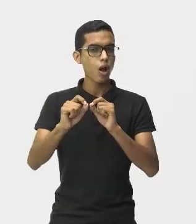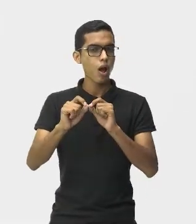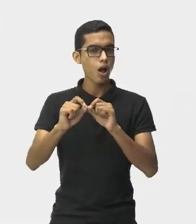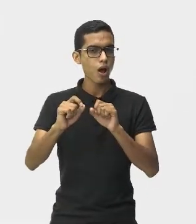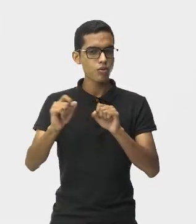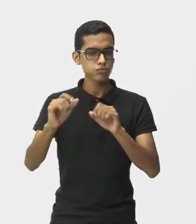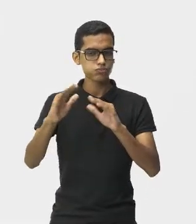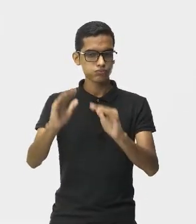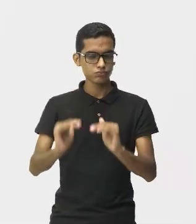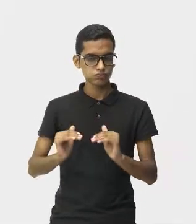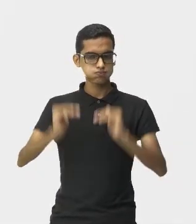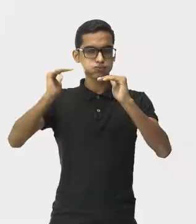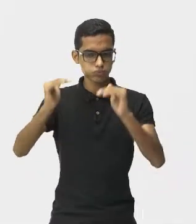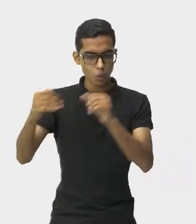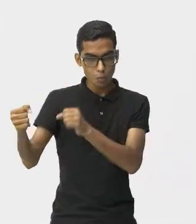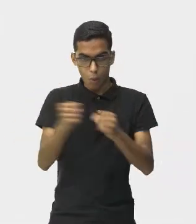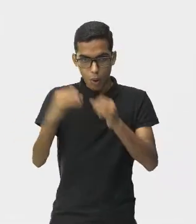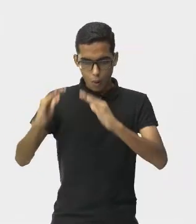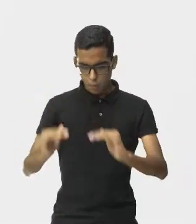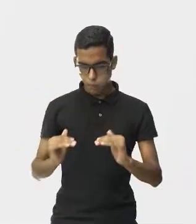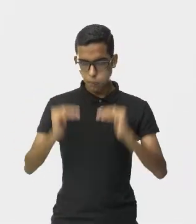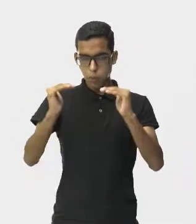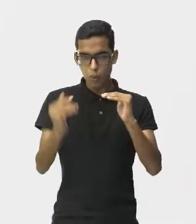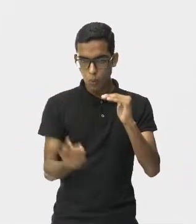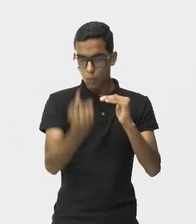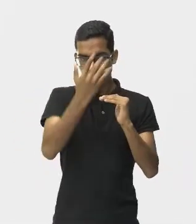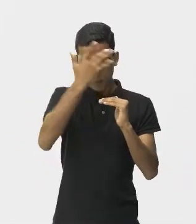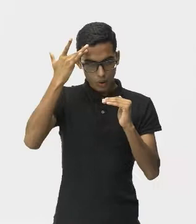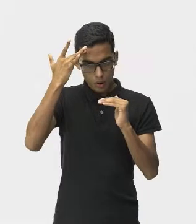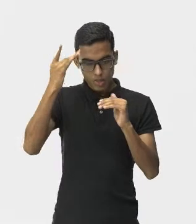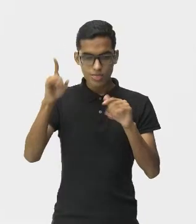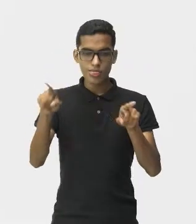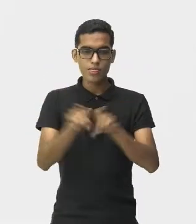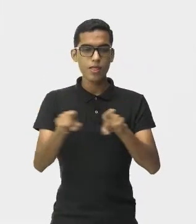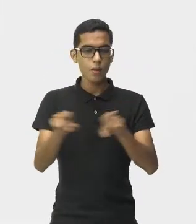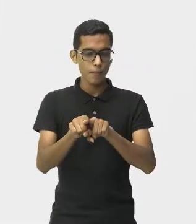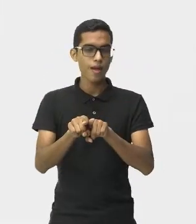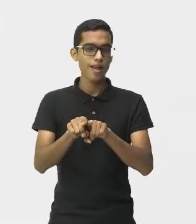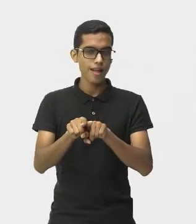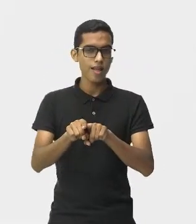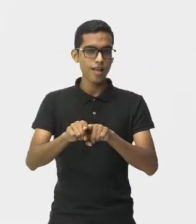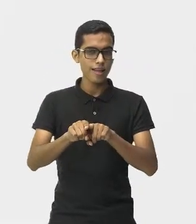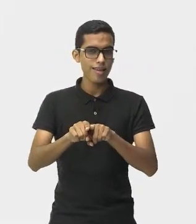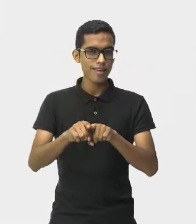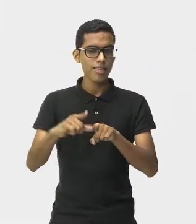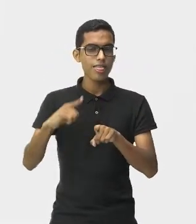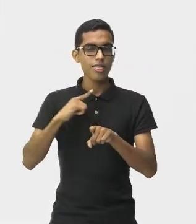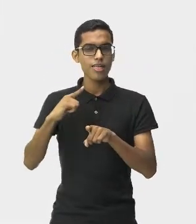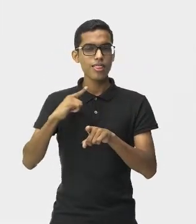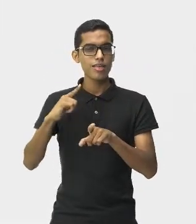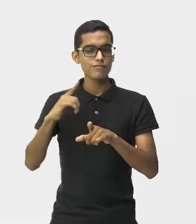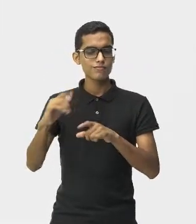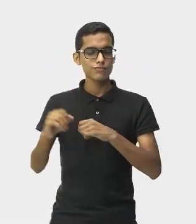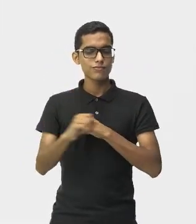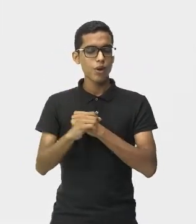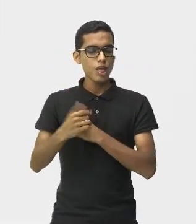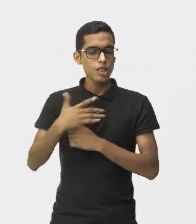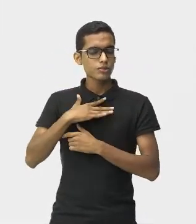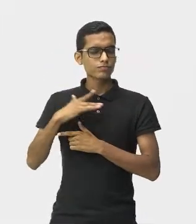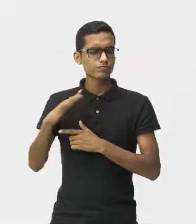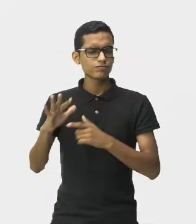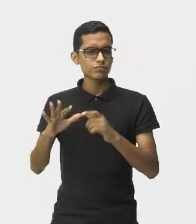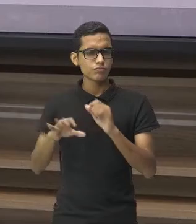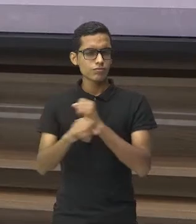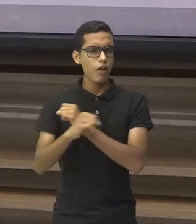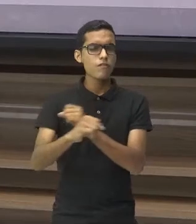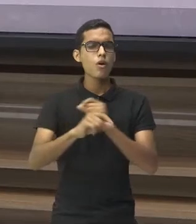defendia também algumas ideias do iluminismo. Ah, professor, mas agora deu um bug na minha cabeça. Eu estudei nas